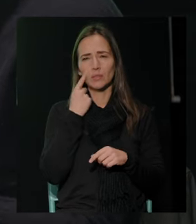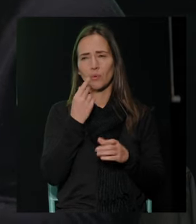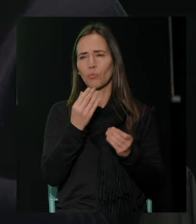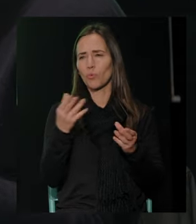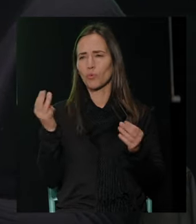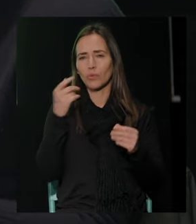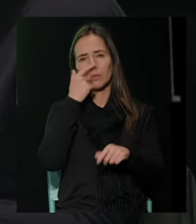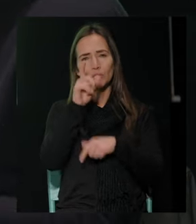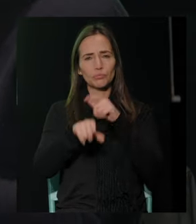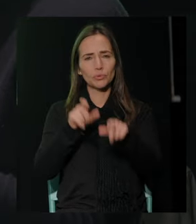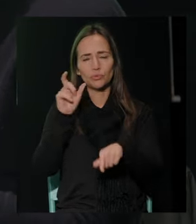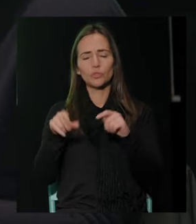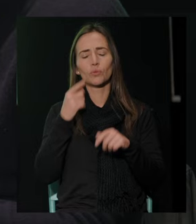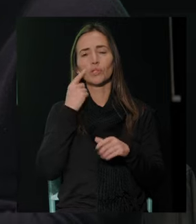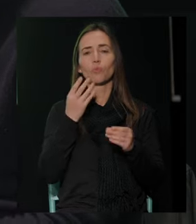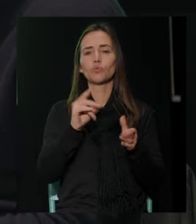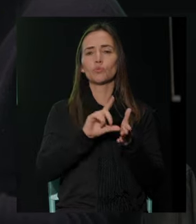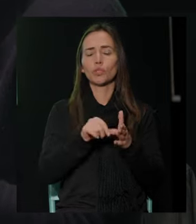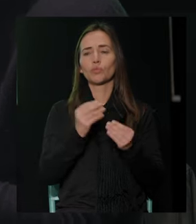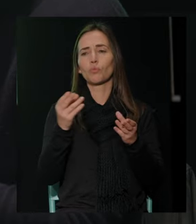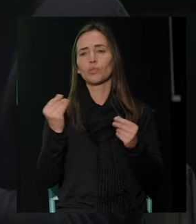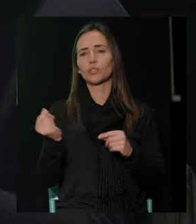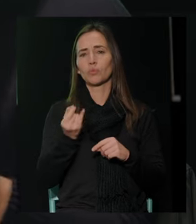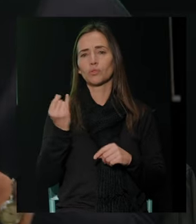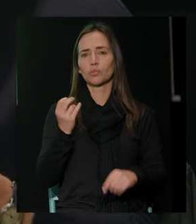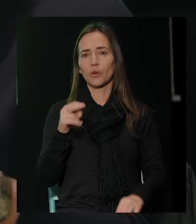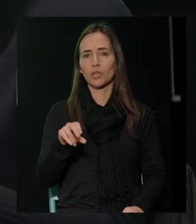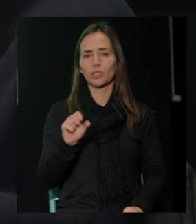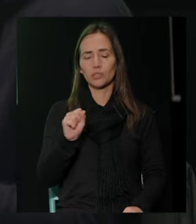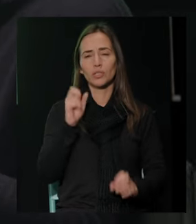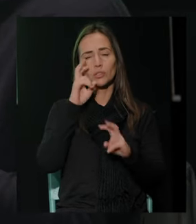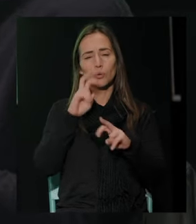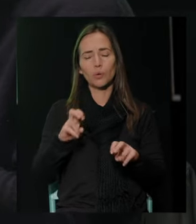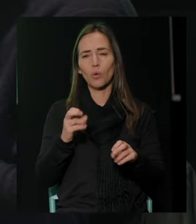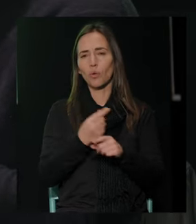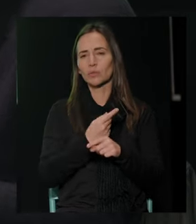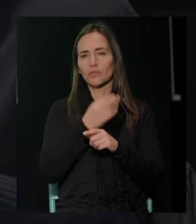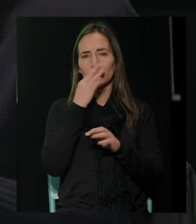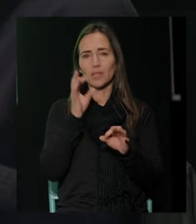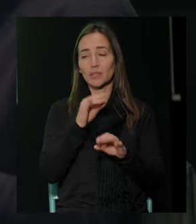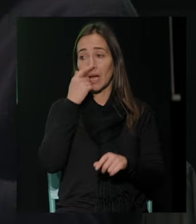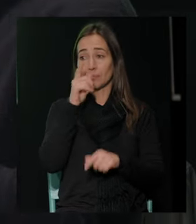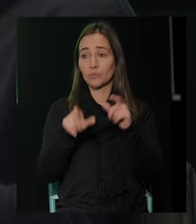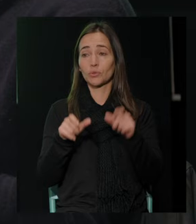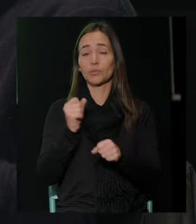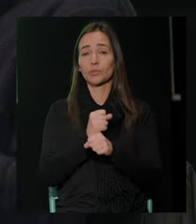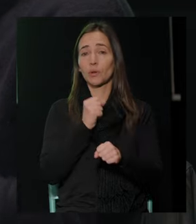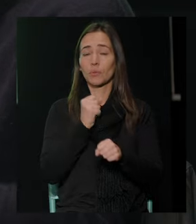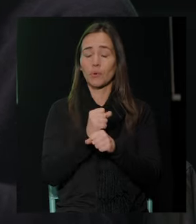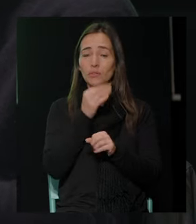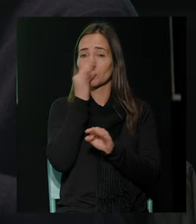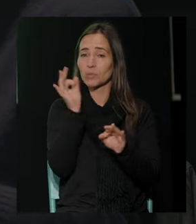imensa gente, imensos projetos, imensas ONGs, descobri coisas absolutamente extraordinárias. Há pessoas a fazer trabalho, um trabalho